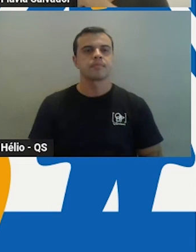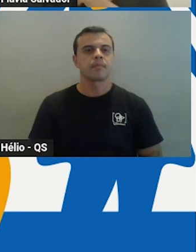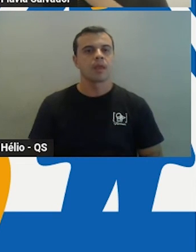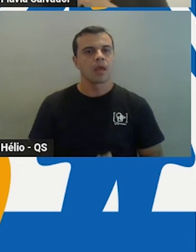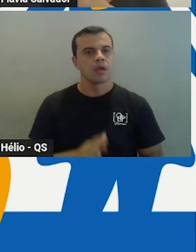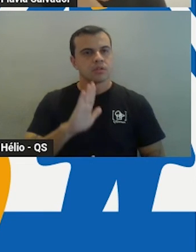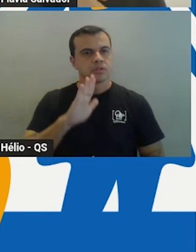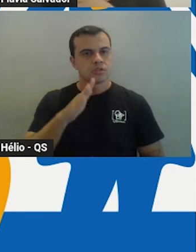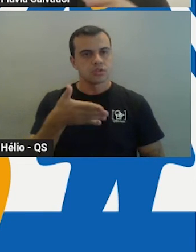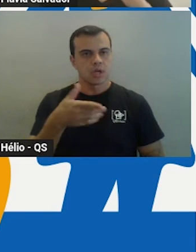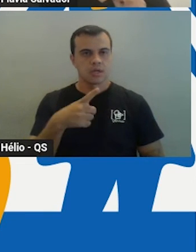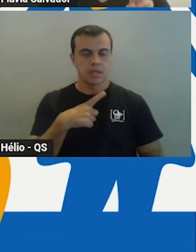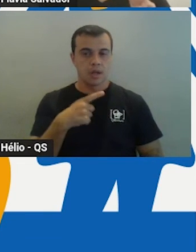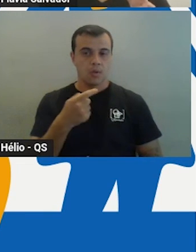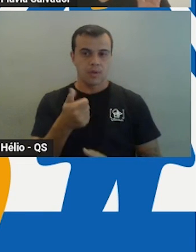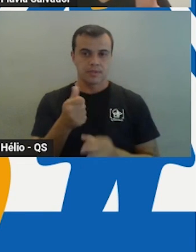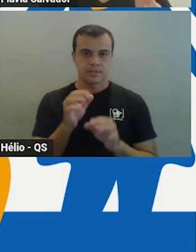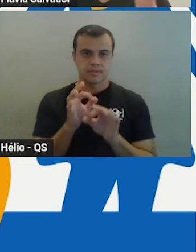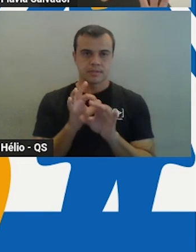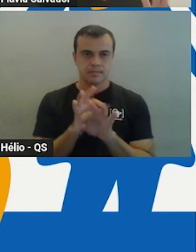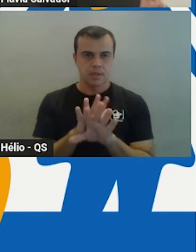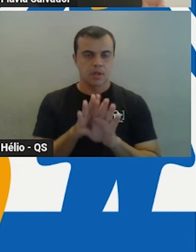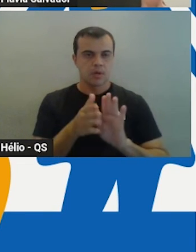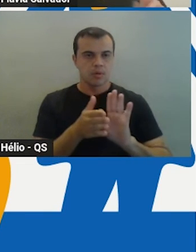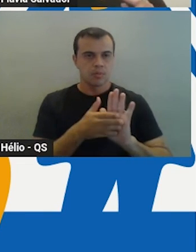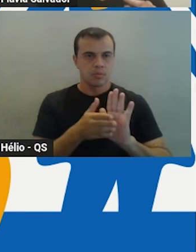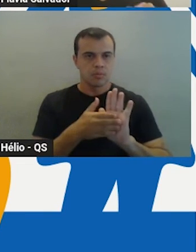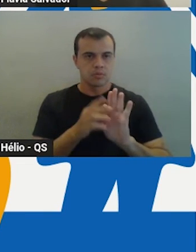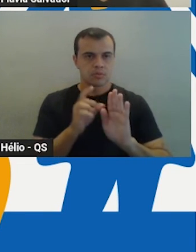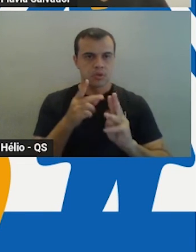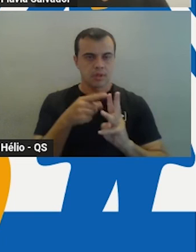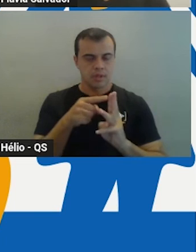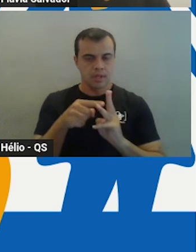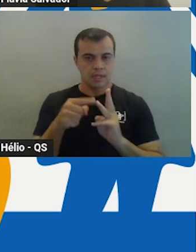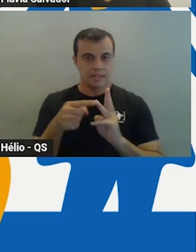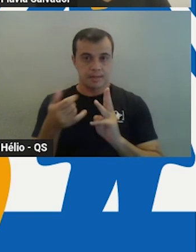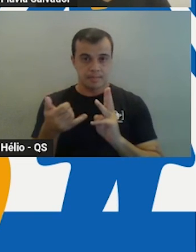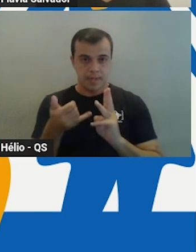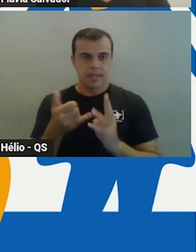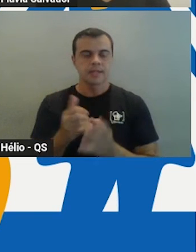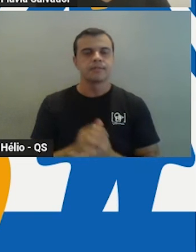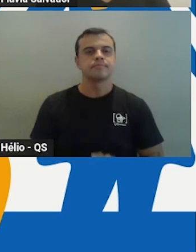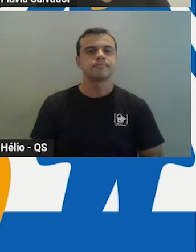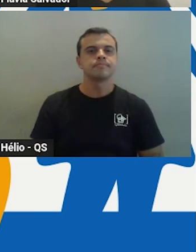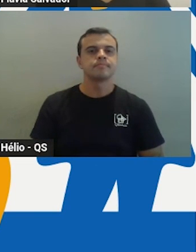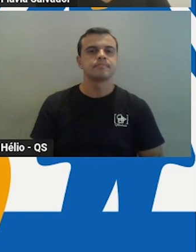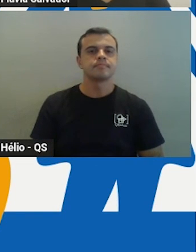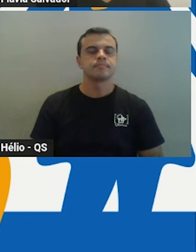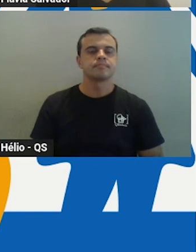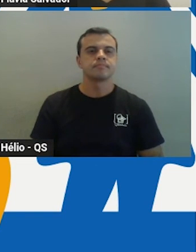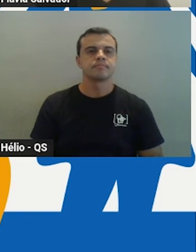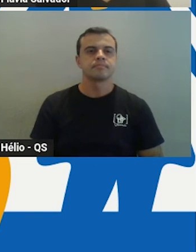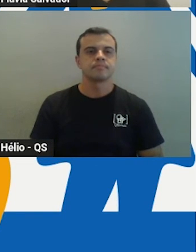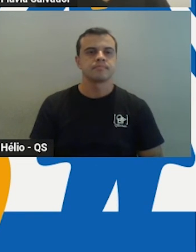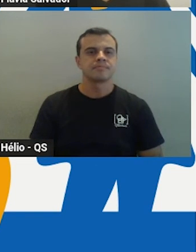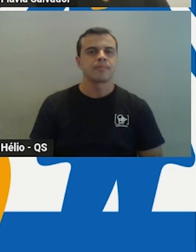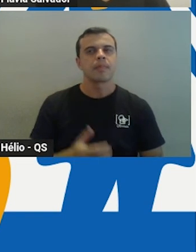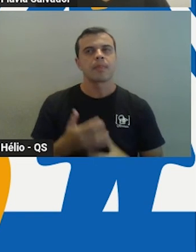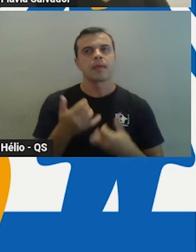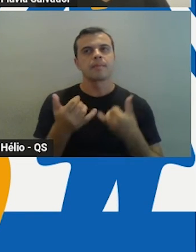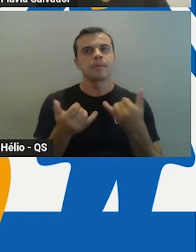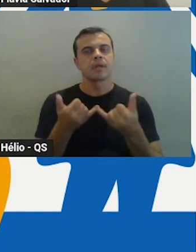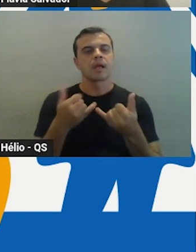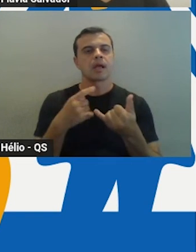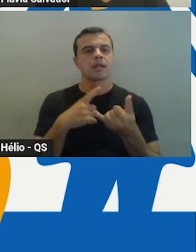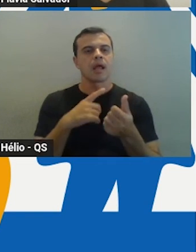gente já está caminhando para o fim, a proposta agora são só 3 brincadeiras. E brincadeiras para